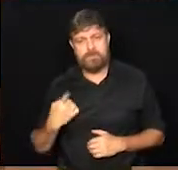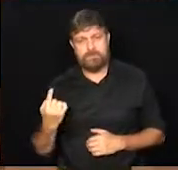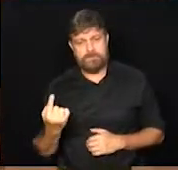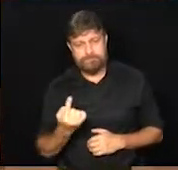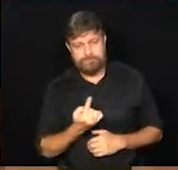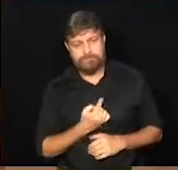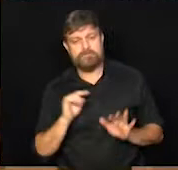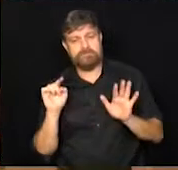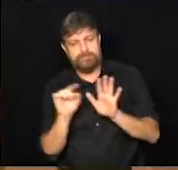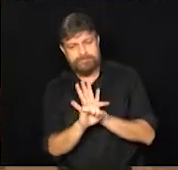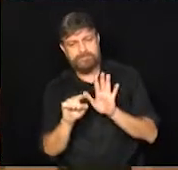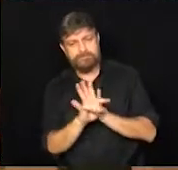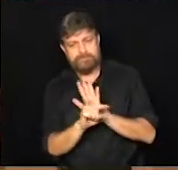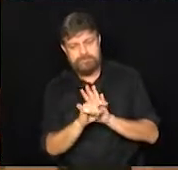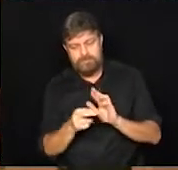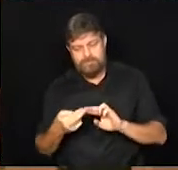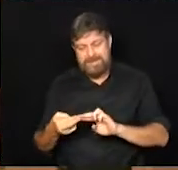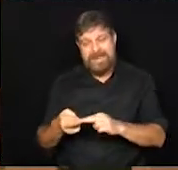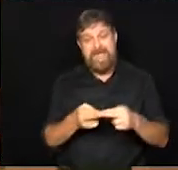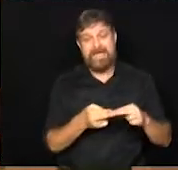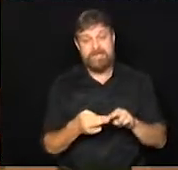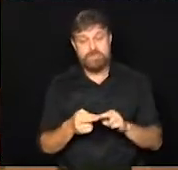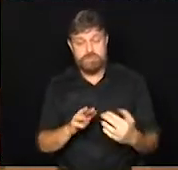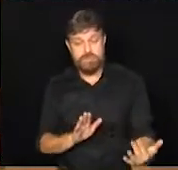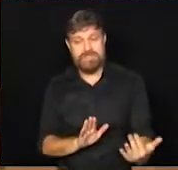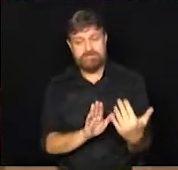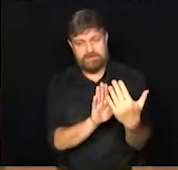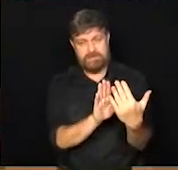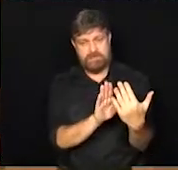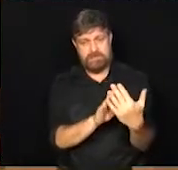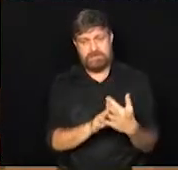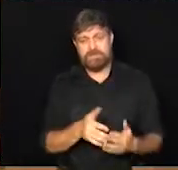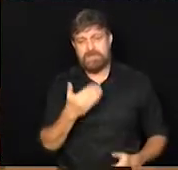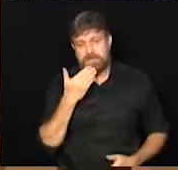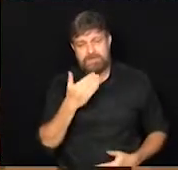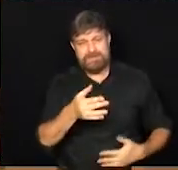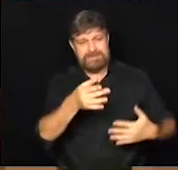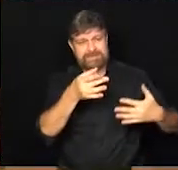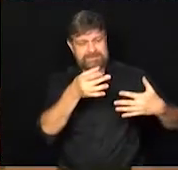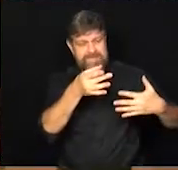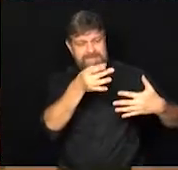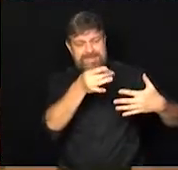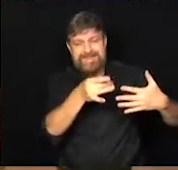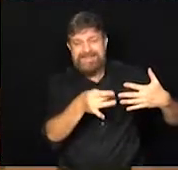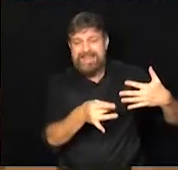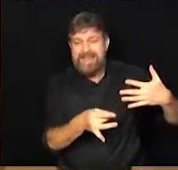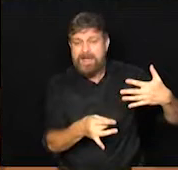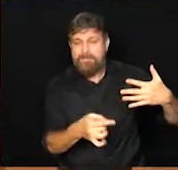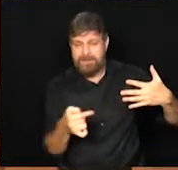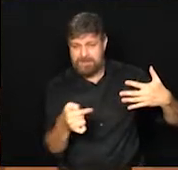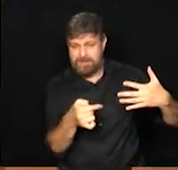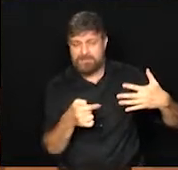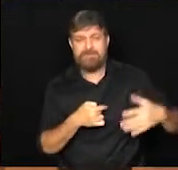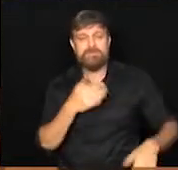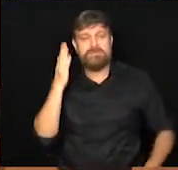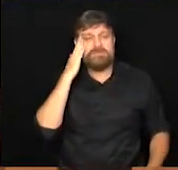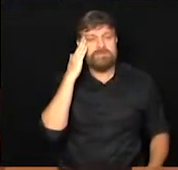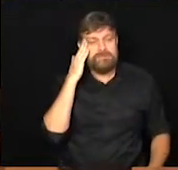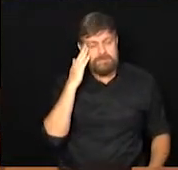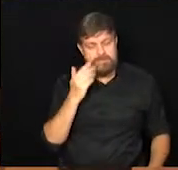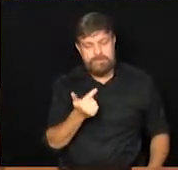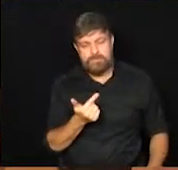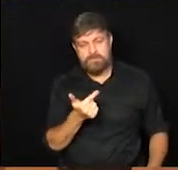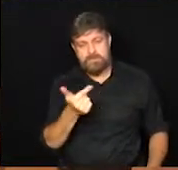questione nessa rede de enfrentamento, a gente peça detalhamento sobre essa rede de enfrentamento e esse segundo